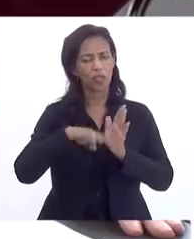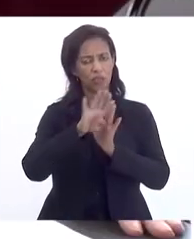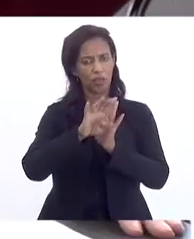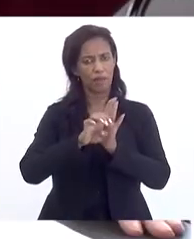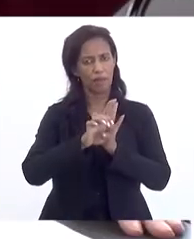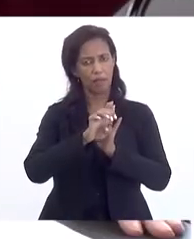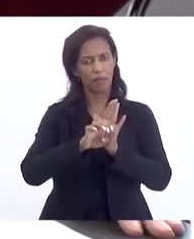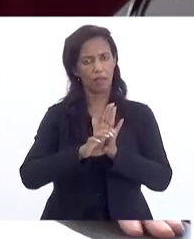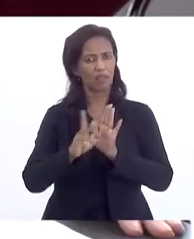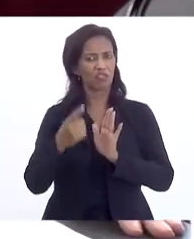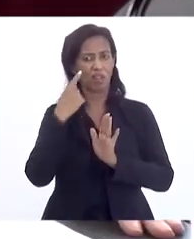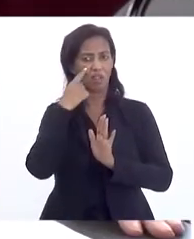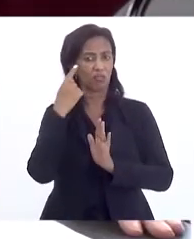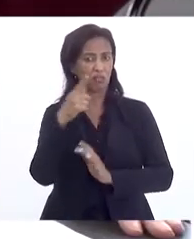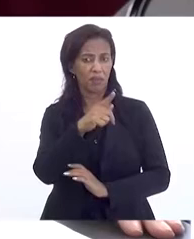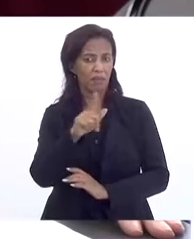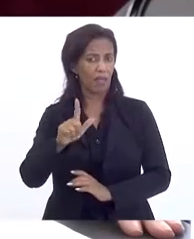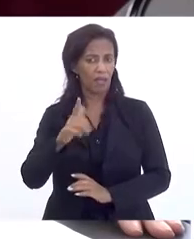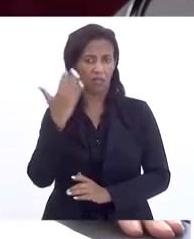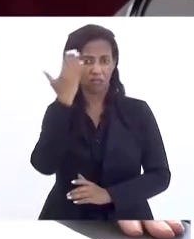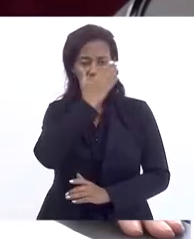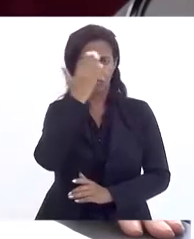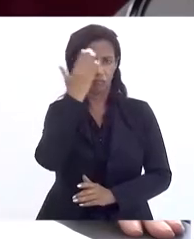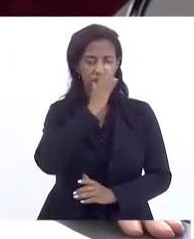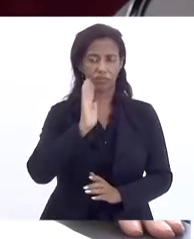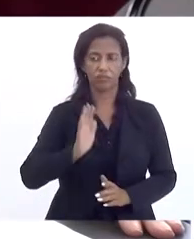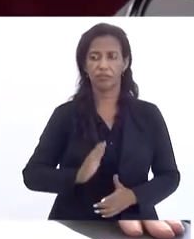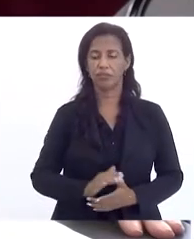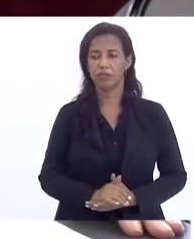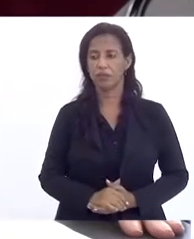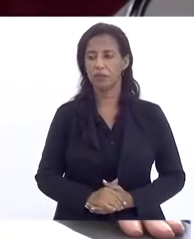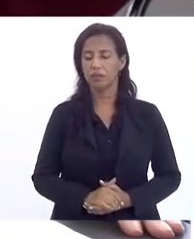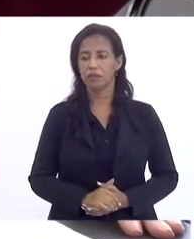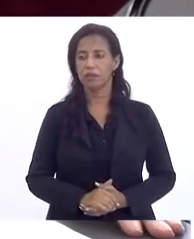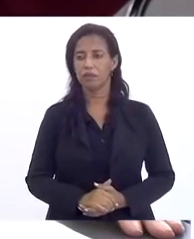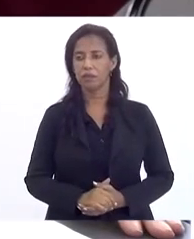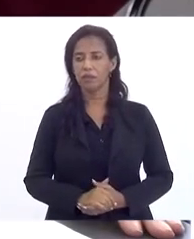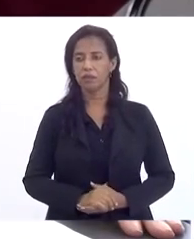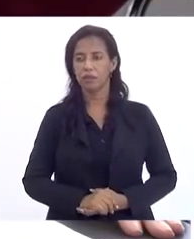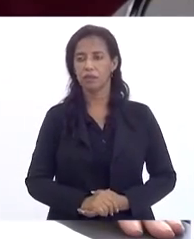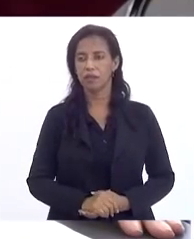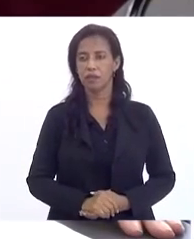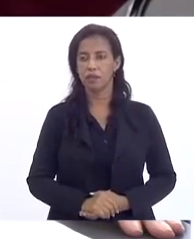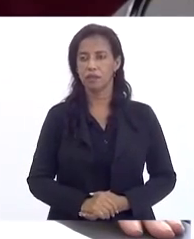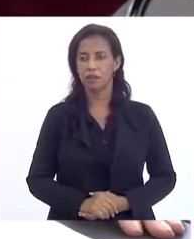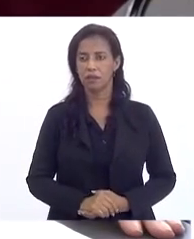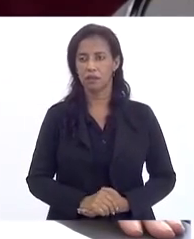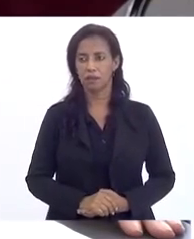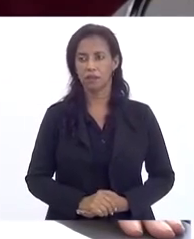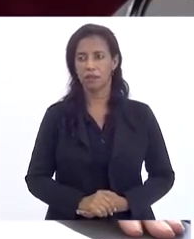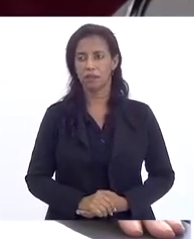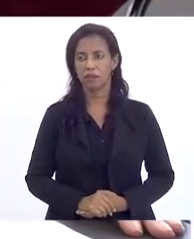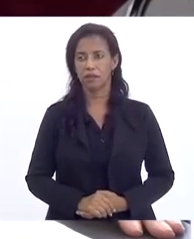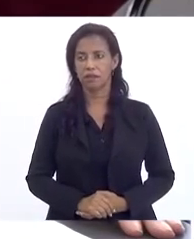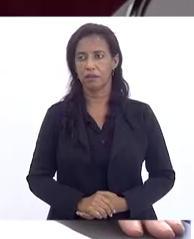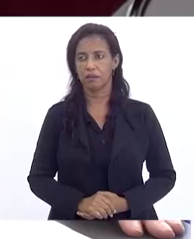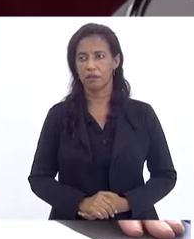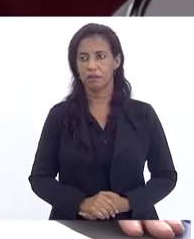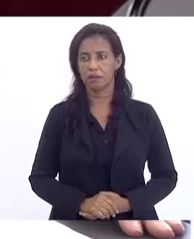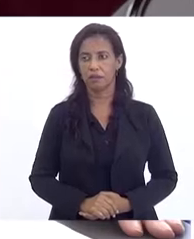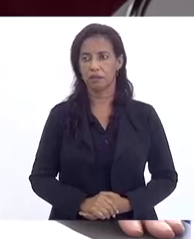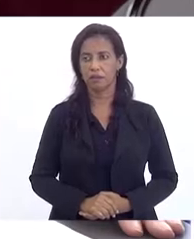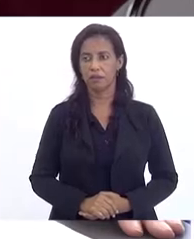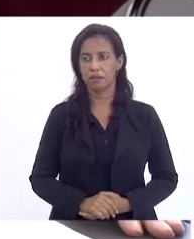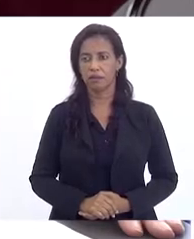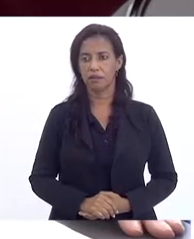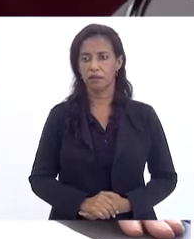tinha que emendar, não vi esse projeto. Ah, é? É. Deve ser outro número. É o 3020, me informa